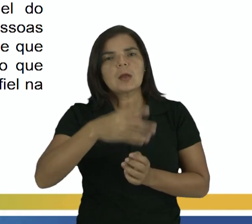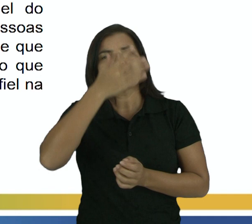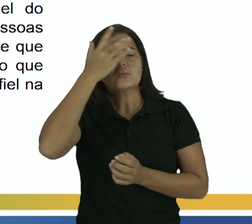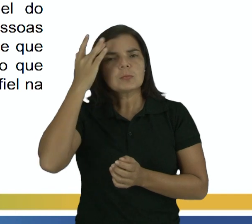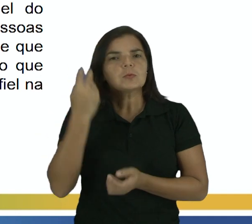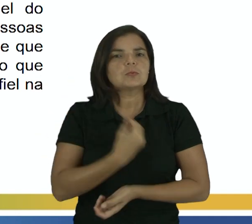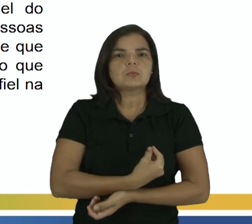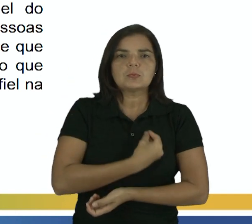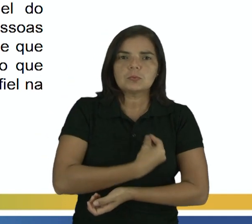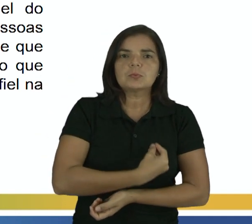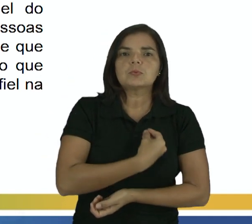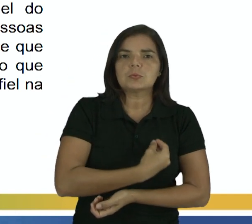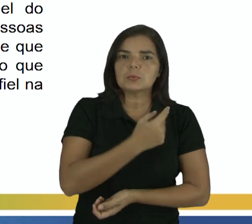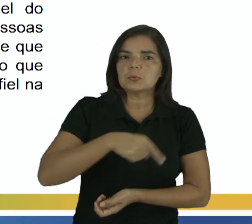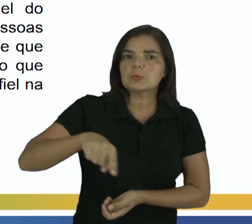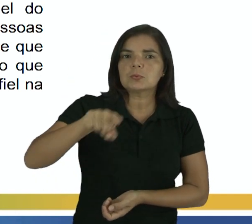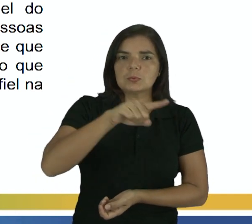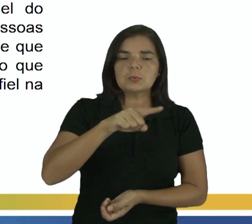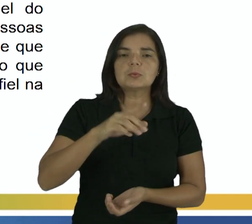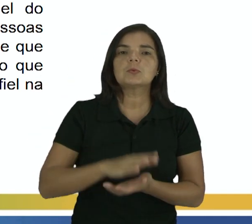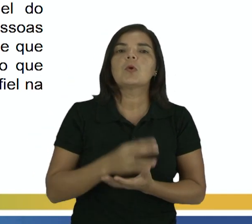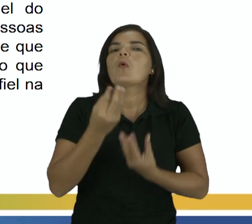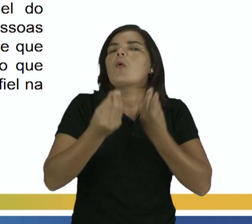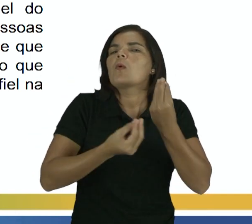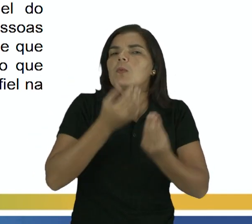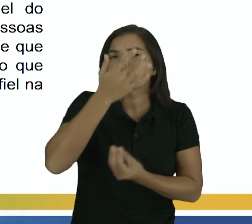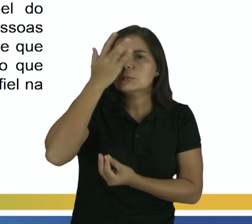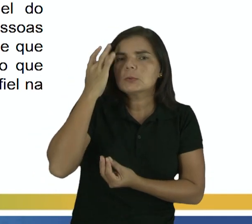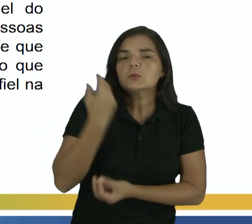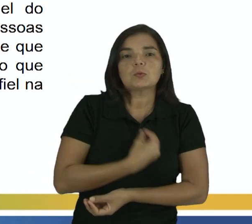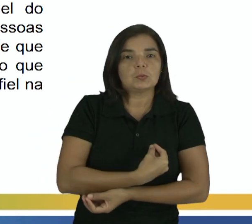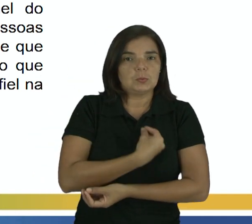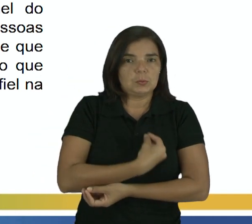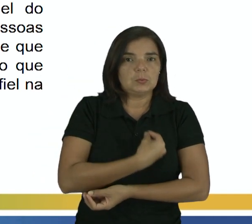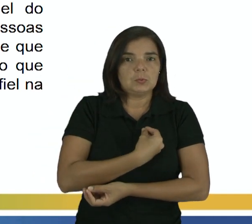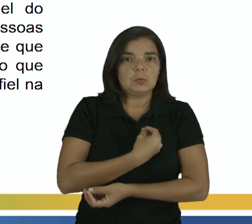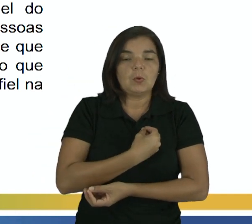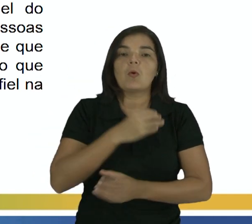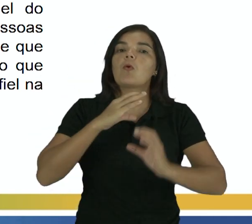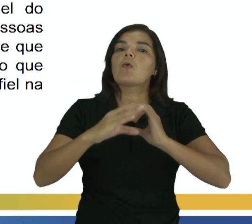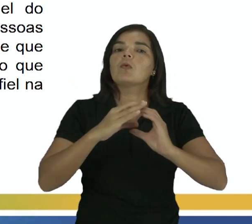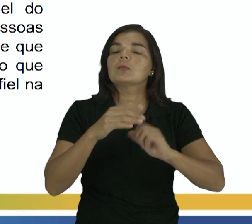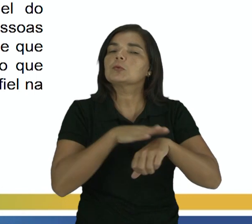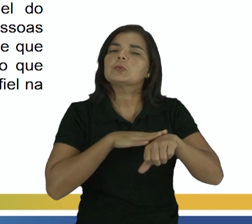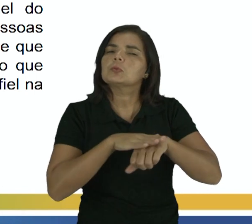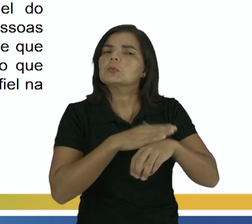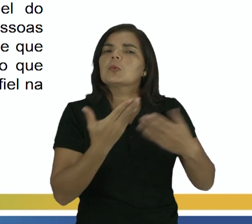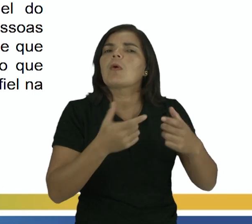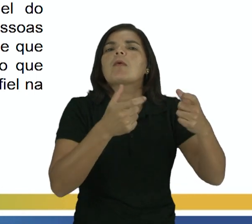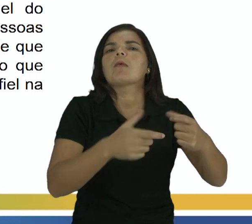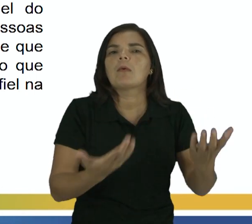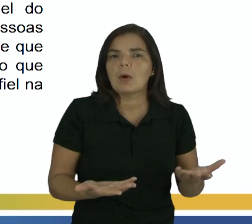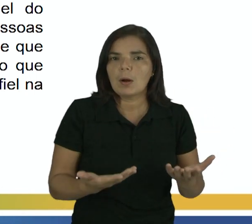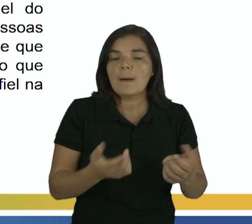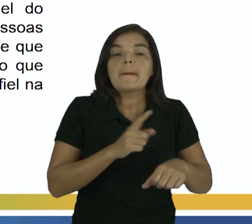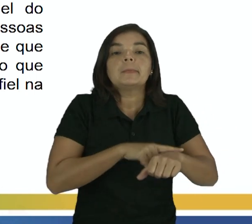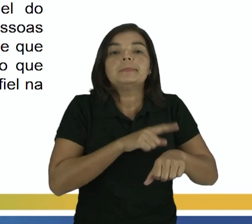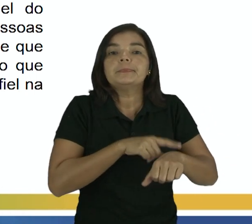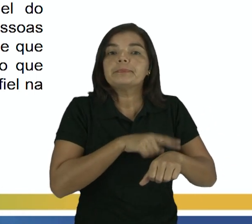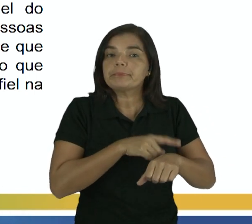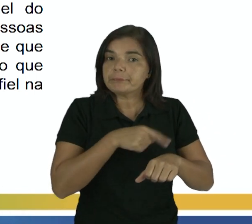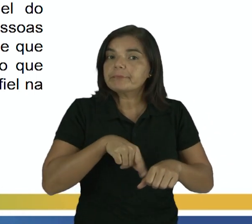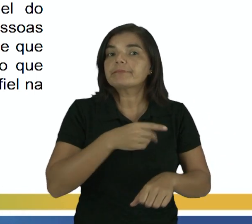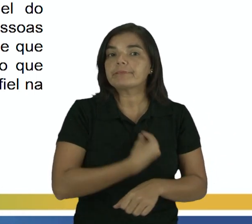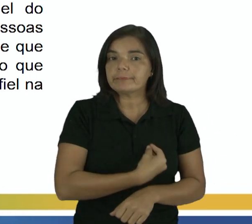pessoas que estavam com vocês, como essas pessoas estavam, o que vocês conversavam, qual o lugar, que momento